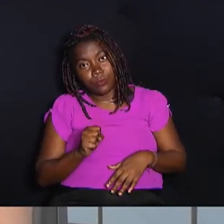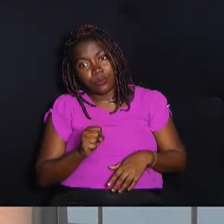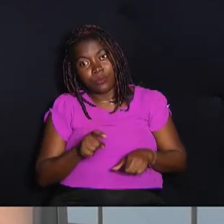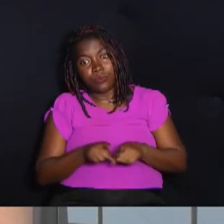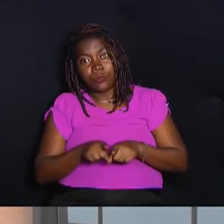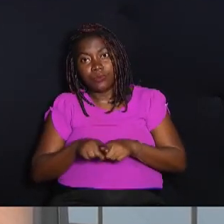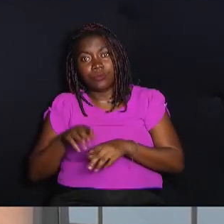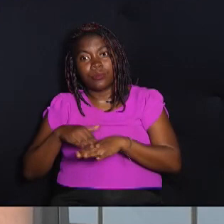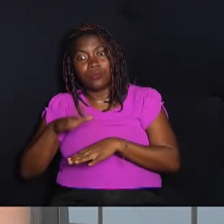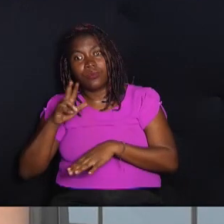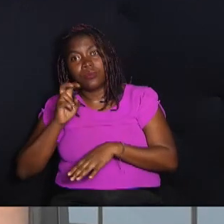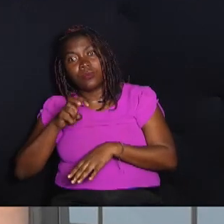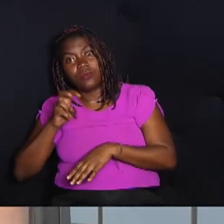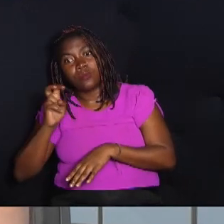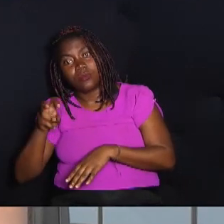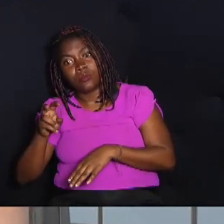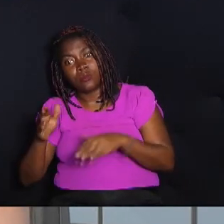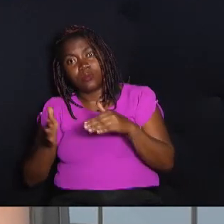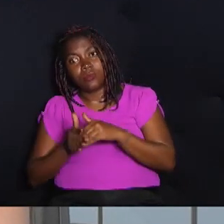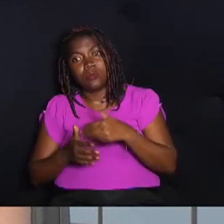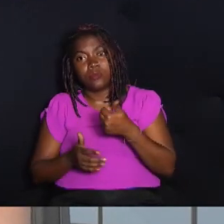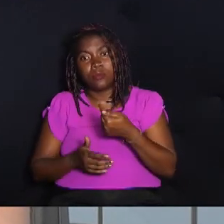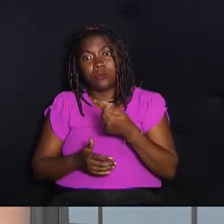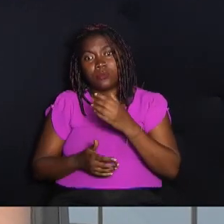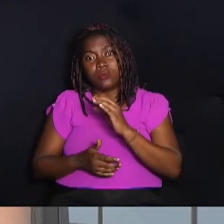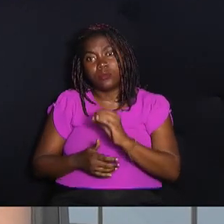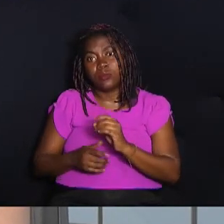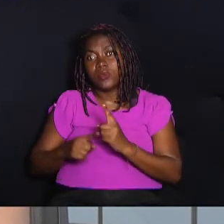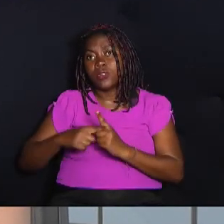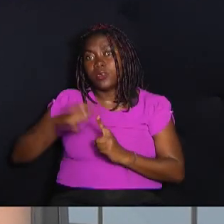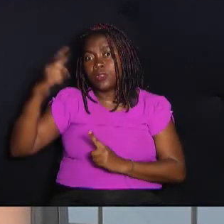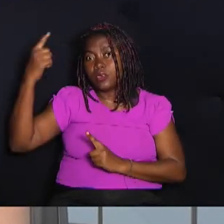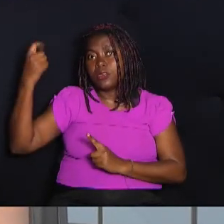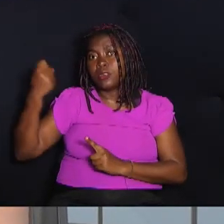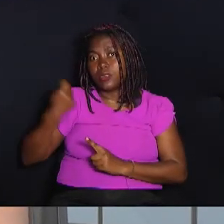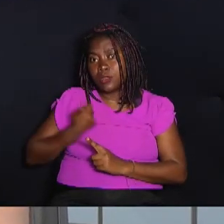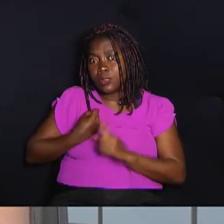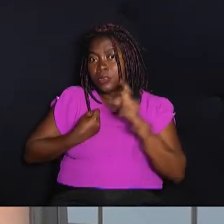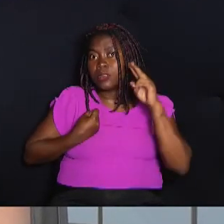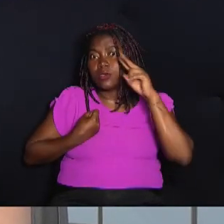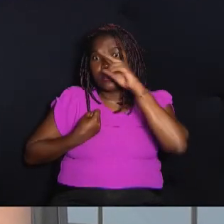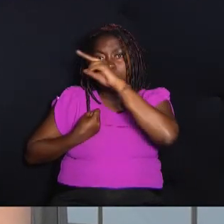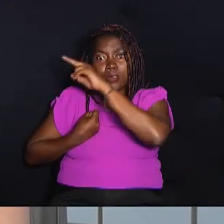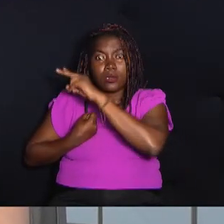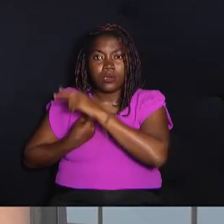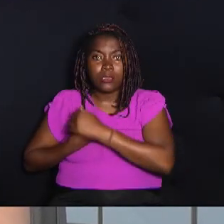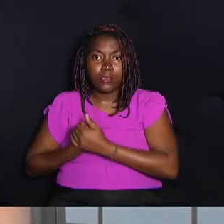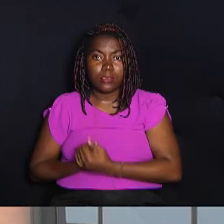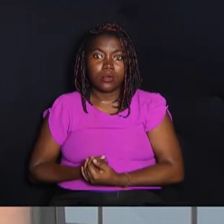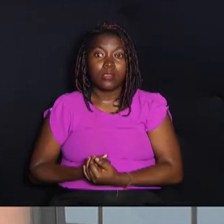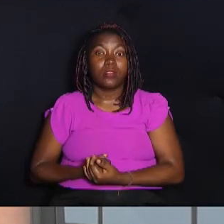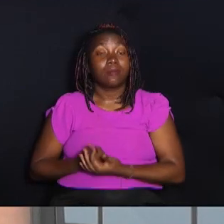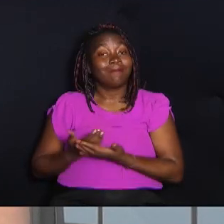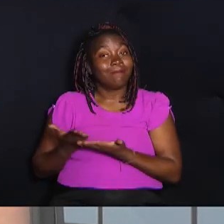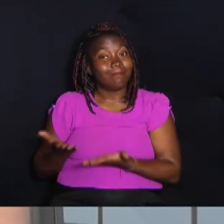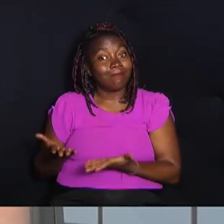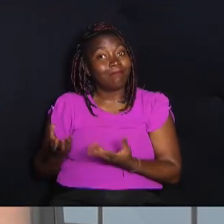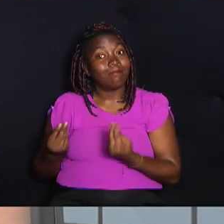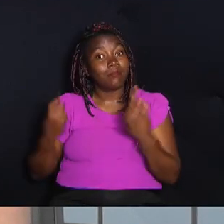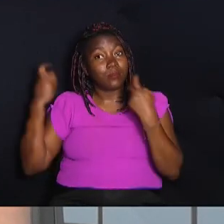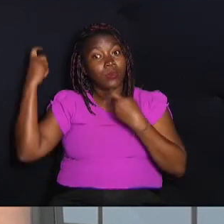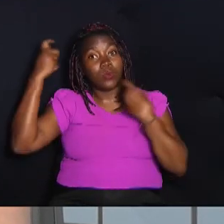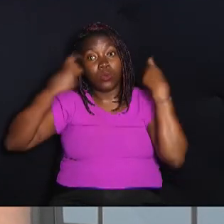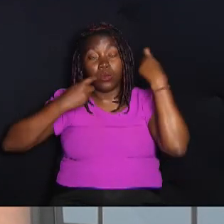de 55 a 70 anos, um índice de suicídio grande, né? E isso é muito preocupante. Não, é um assunto